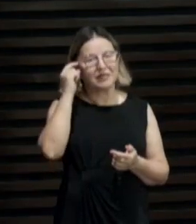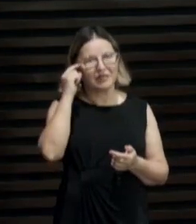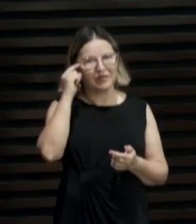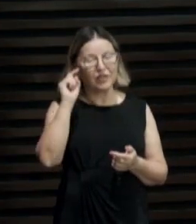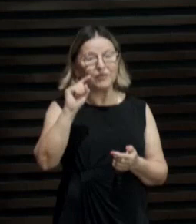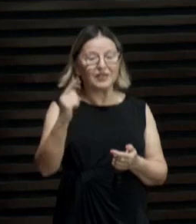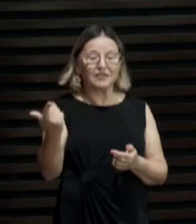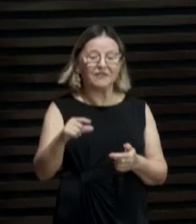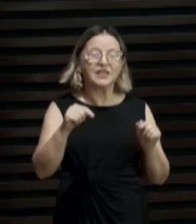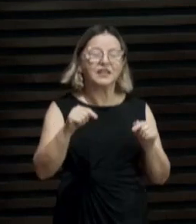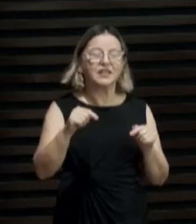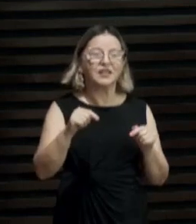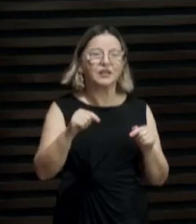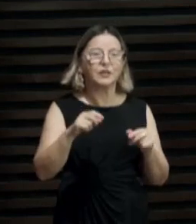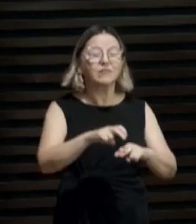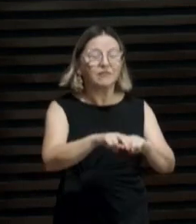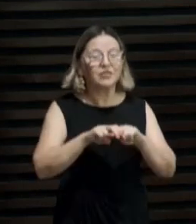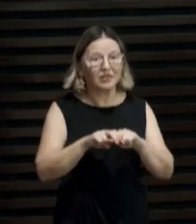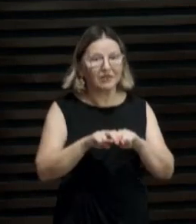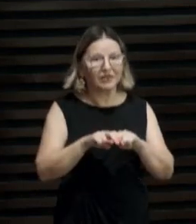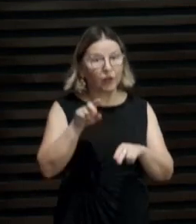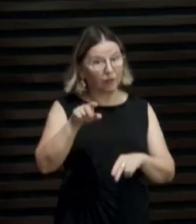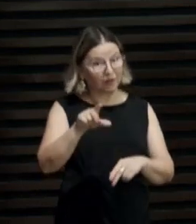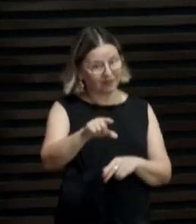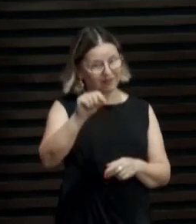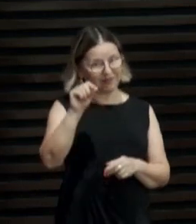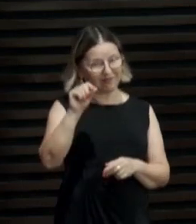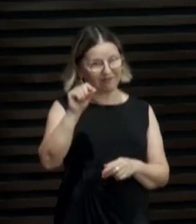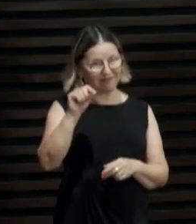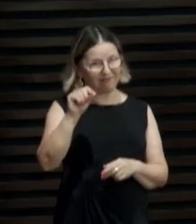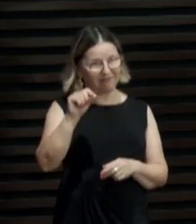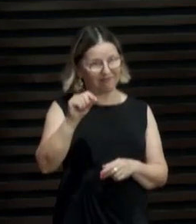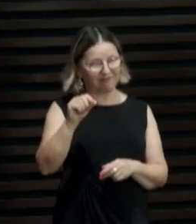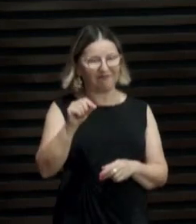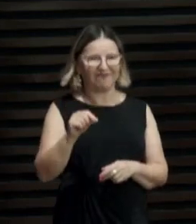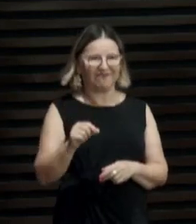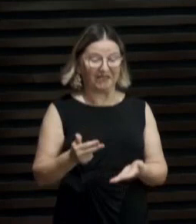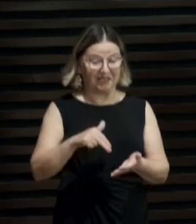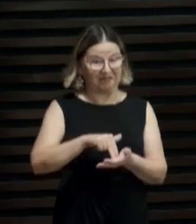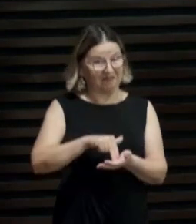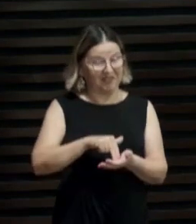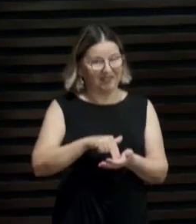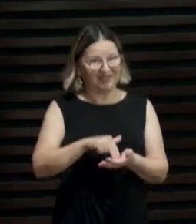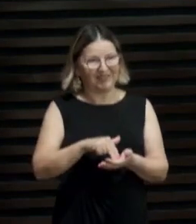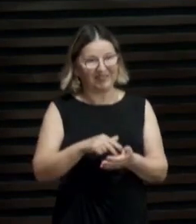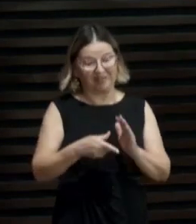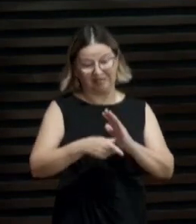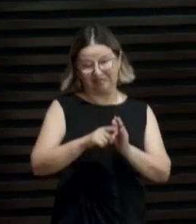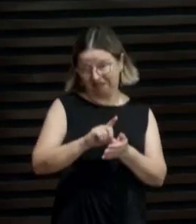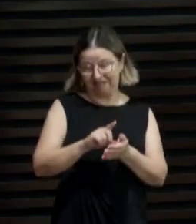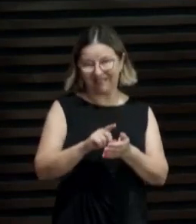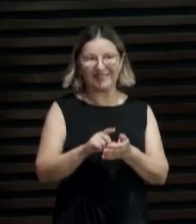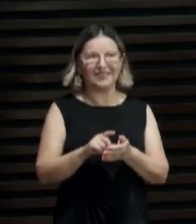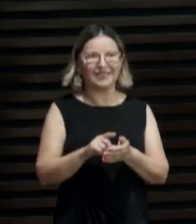quê? Você tomou uma decisão. Eu vou levantar mais cedo ou mais tarde, de acordo com a sua rotina, e eu vou